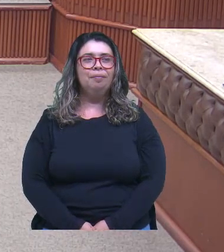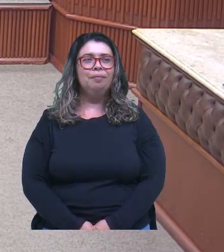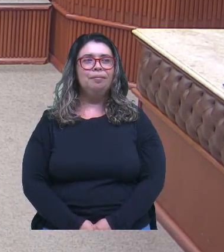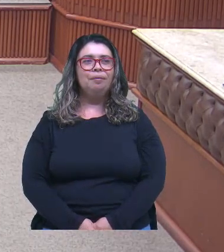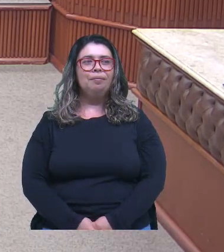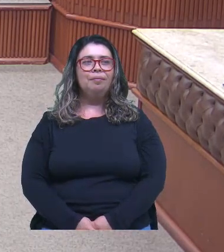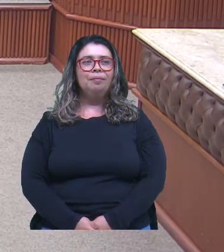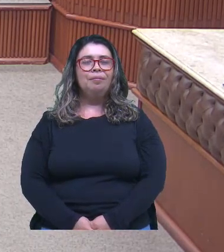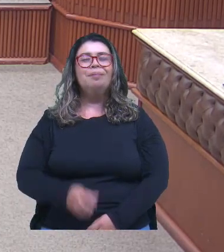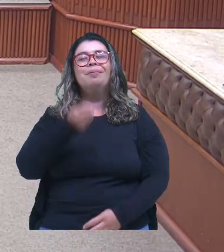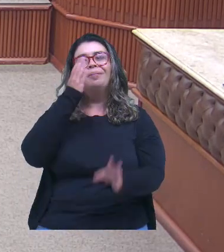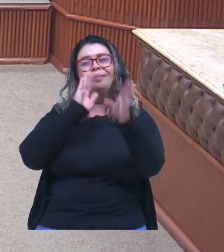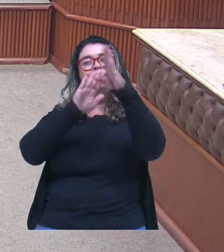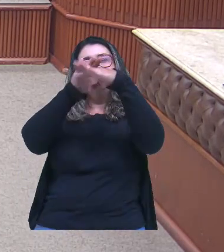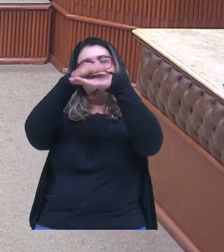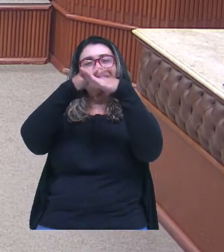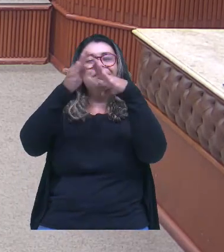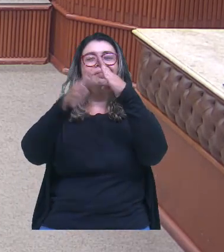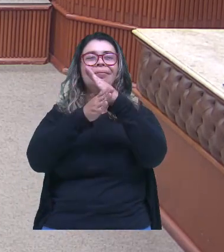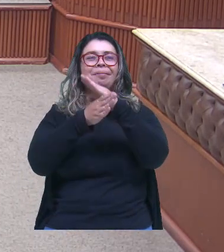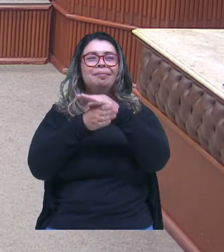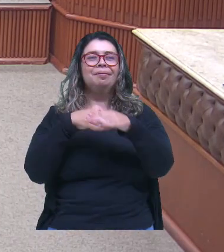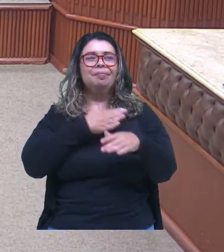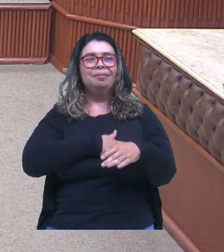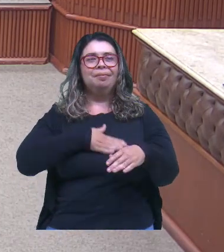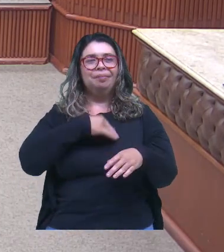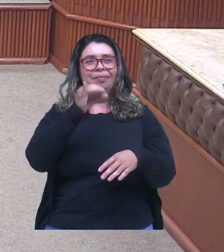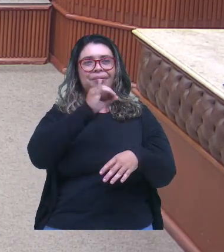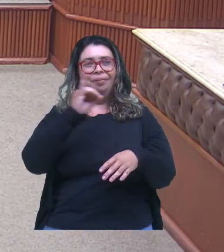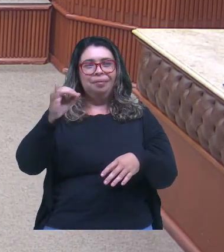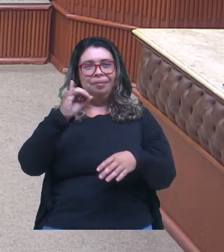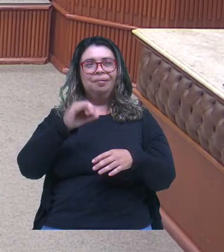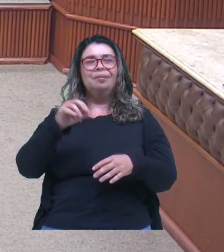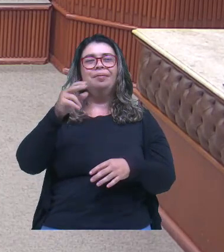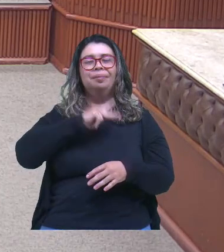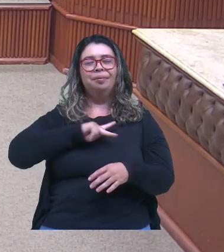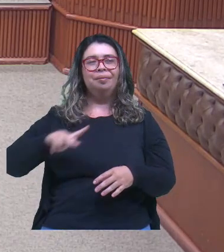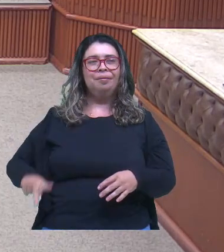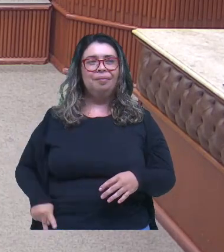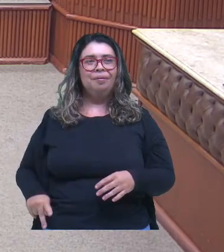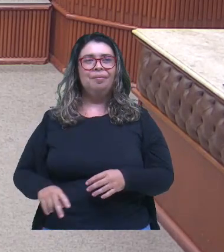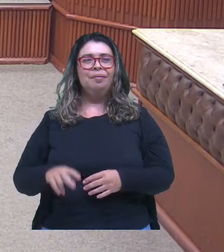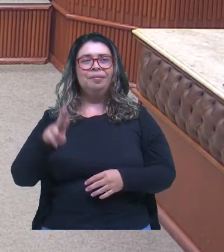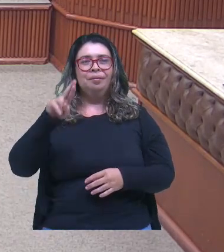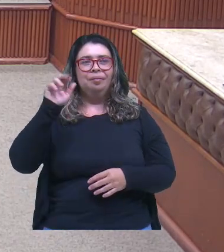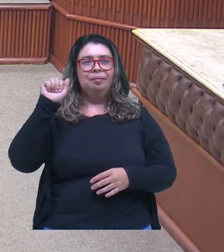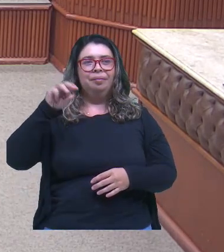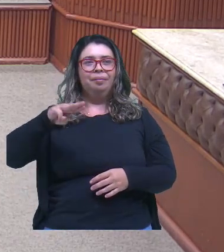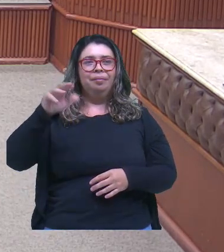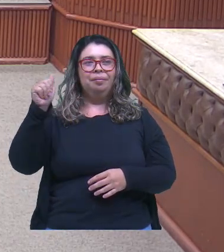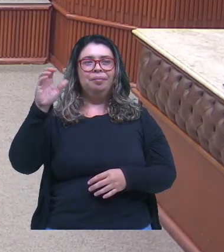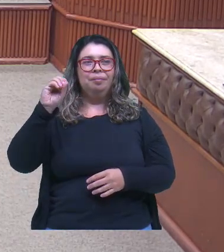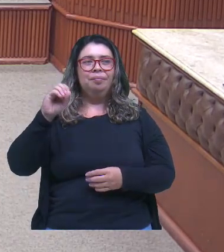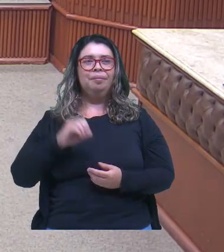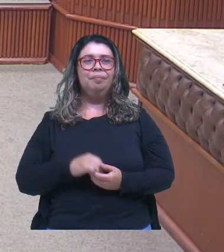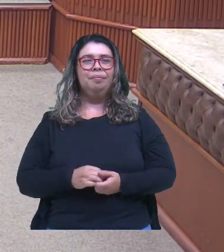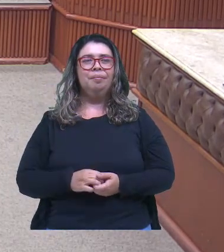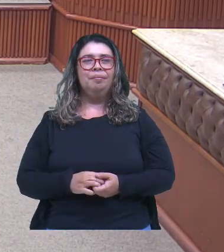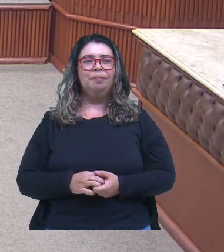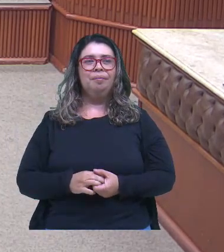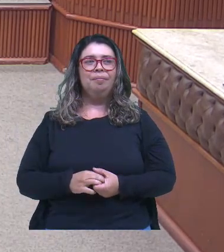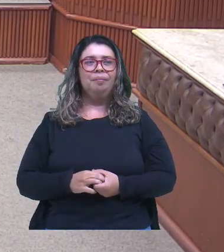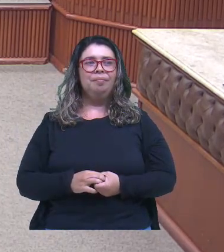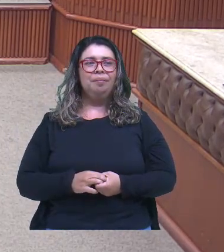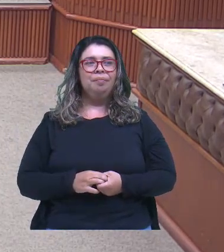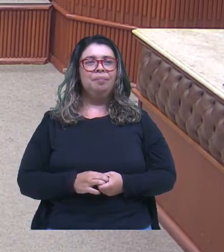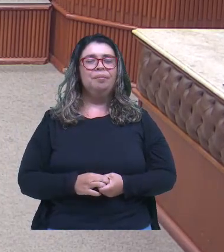Boa noite a todos. Gostaria de cumprimentar o presidente dessa casa, Sr. Luiz Antônio Ramon, o comandante do Policiamento